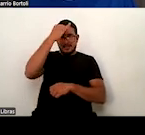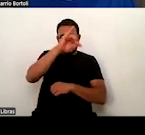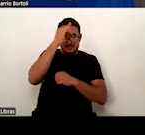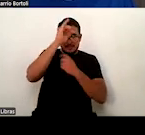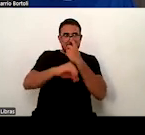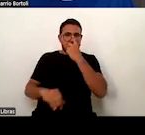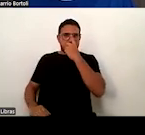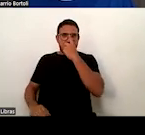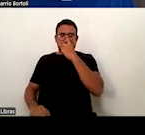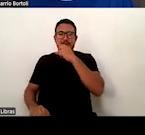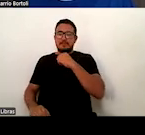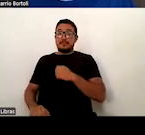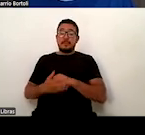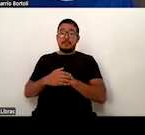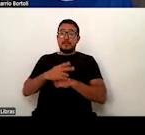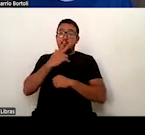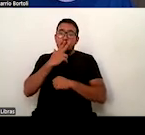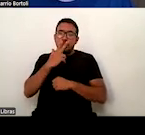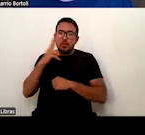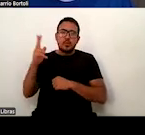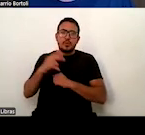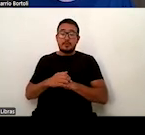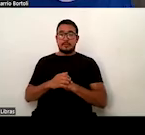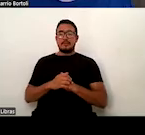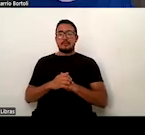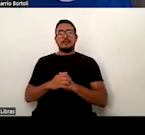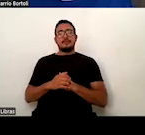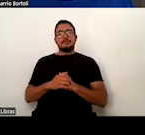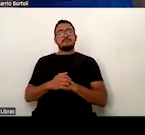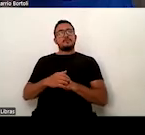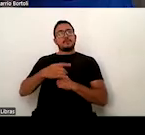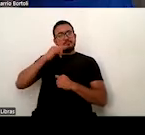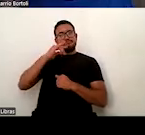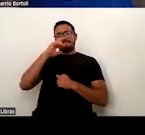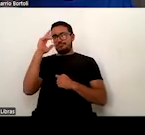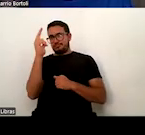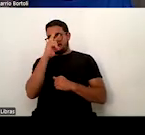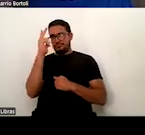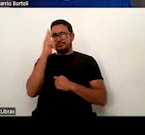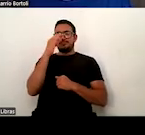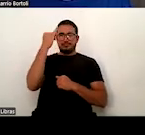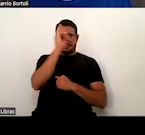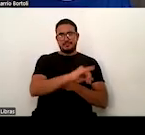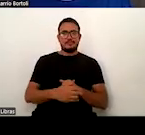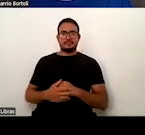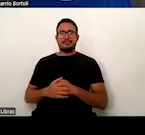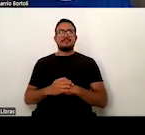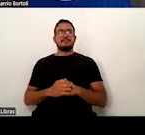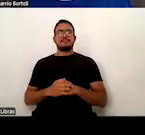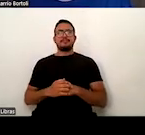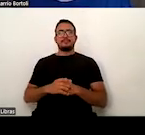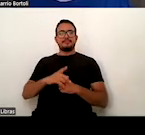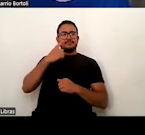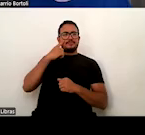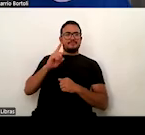muito cuidado com o consumo de bebidas alcoólicas, tá? Então, esse gráfico aqui parece super complicado, mas